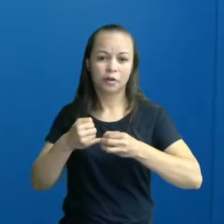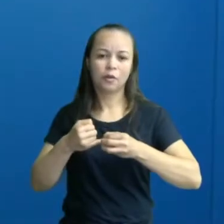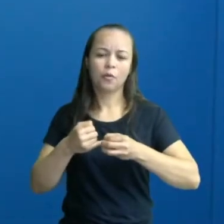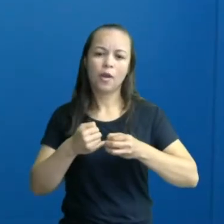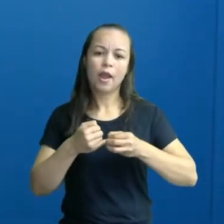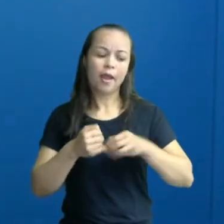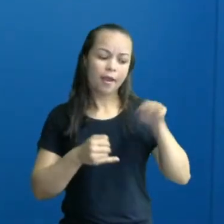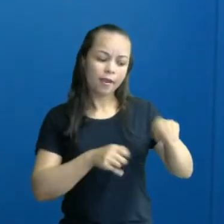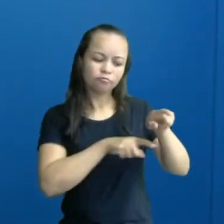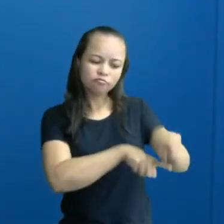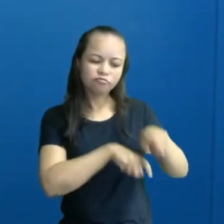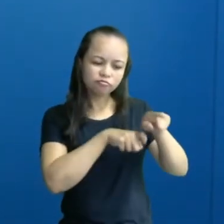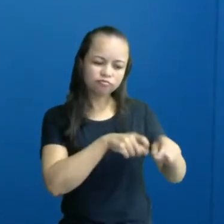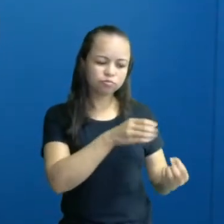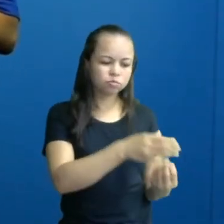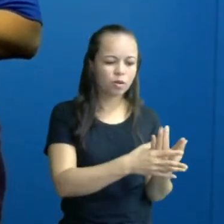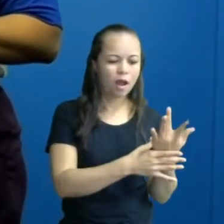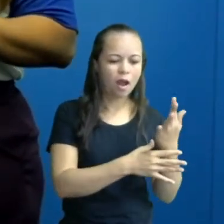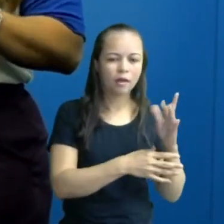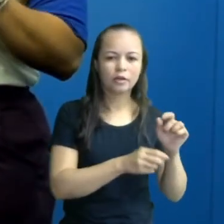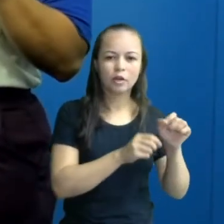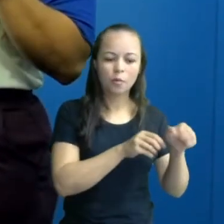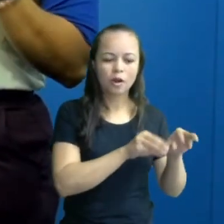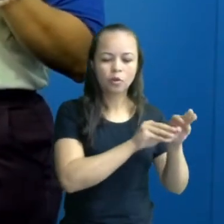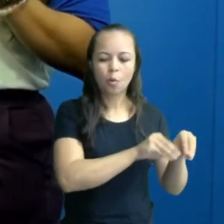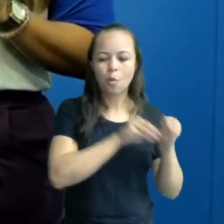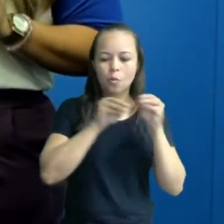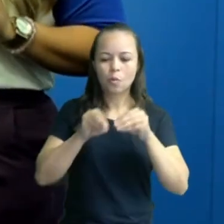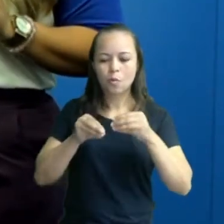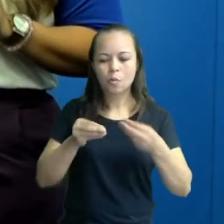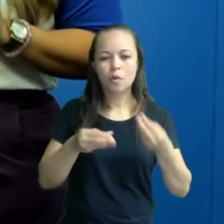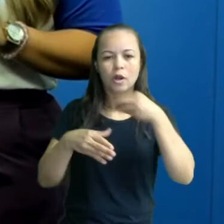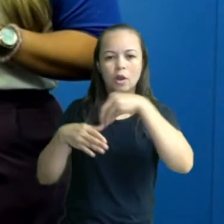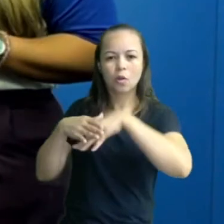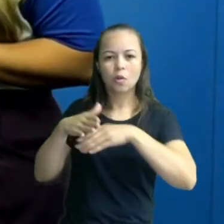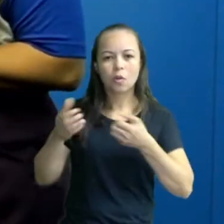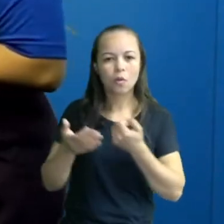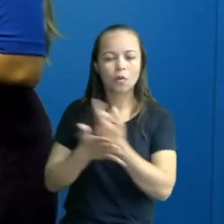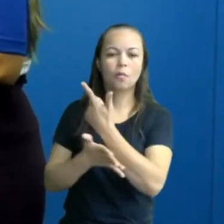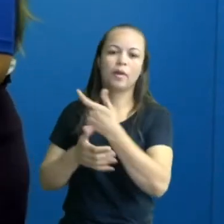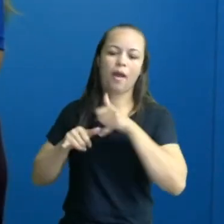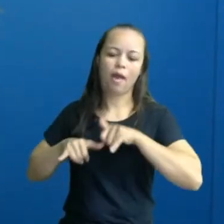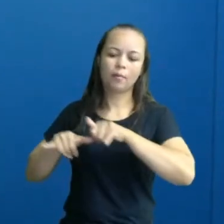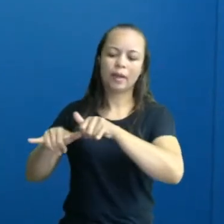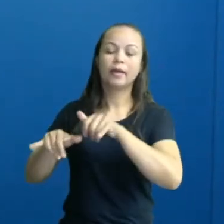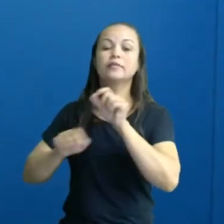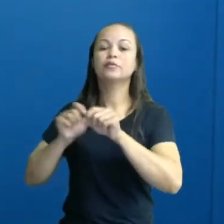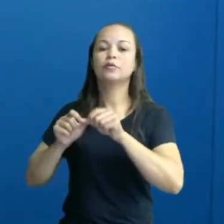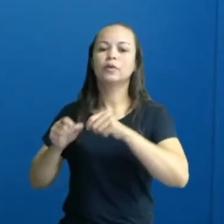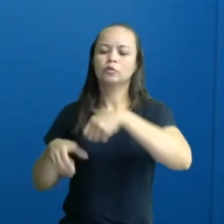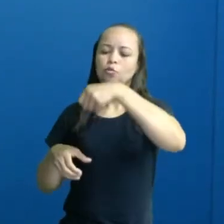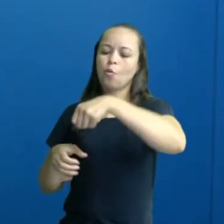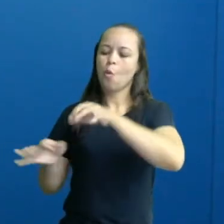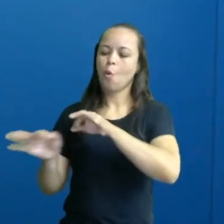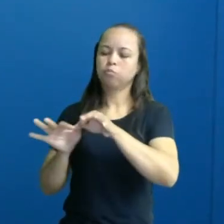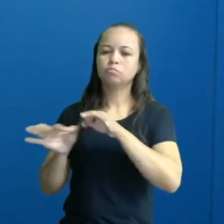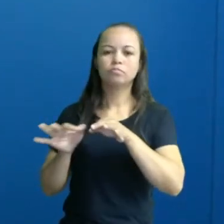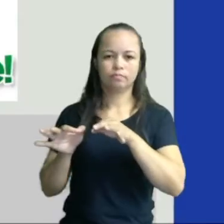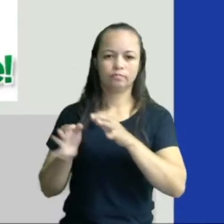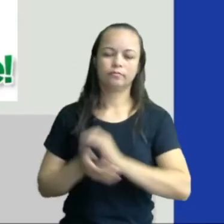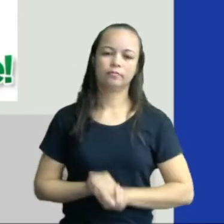vêm do campo, mas quando a gente chega no supermercado, a gente compra eles tudo empacotadinhos, não é isso? Temos aí também os legumes,